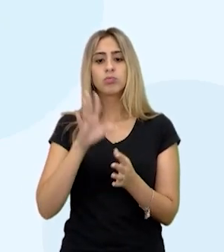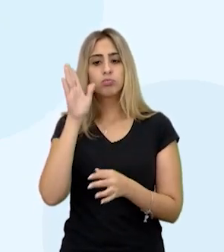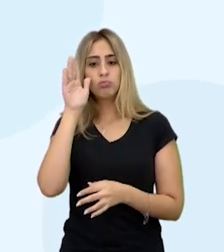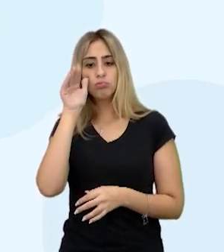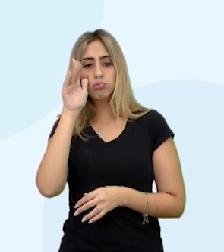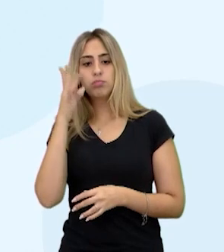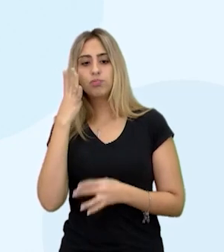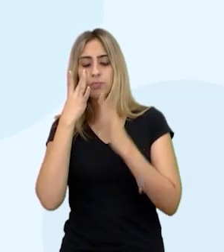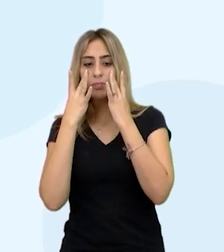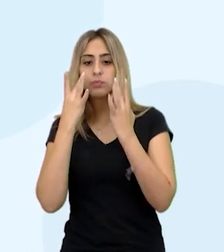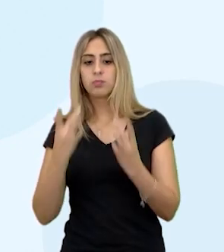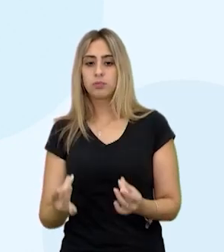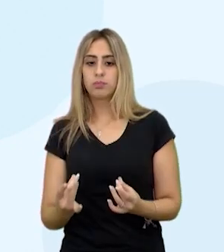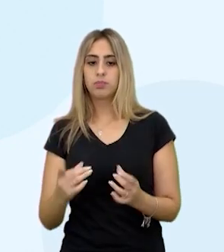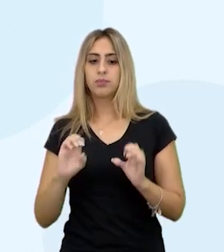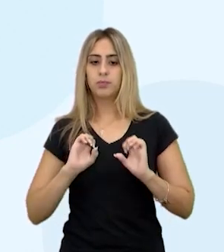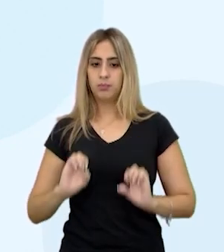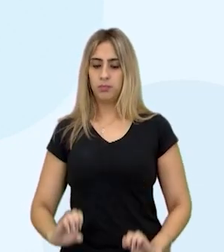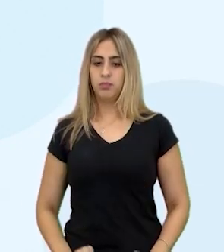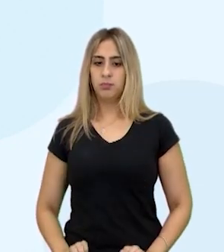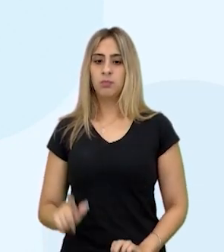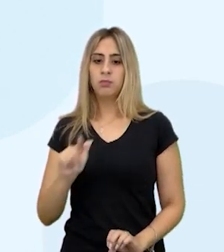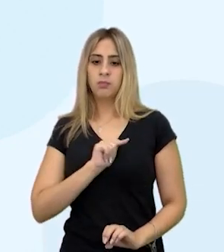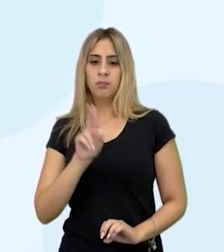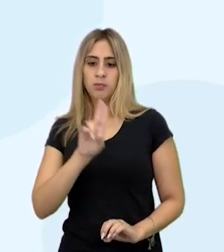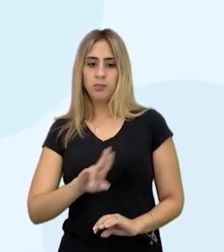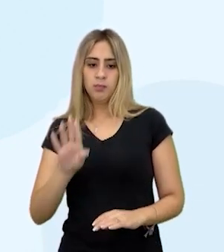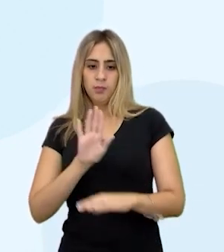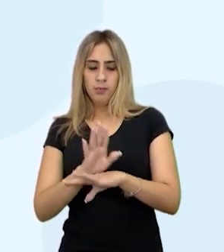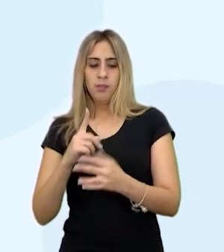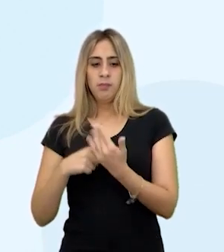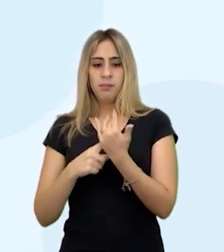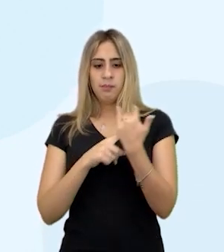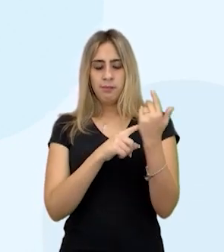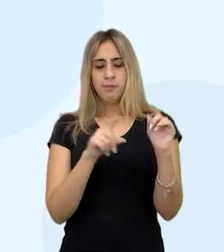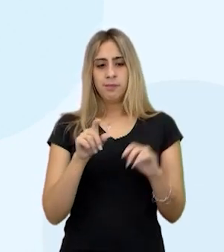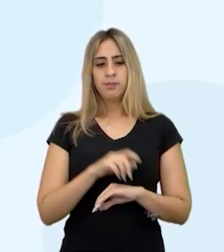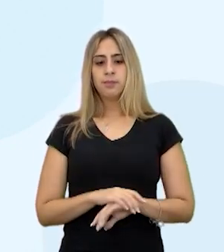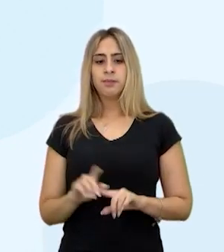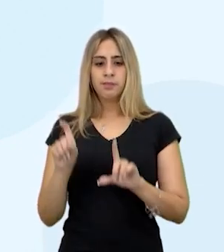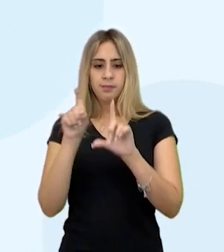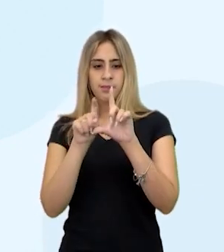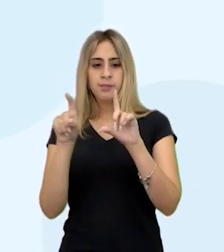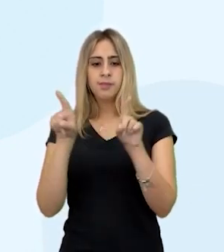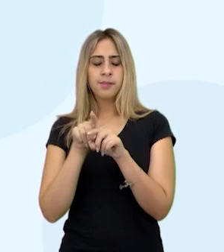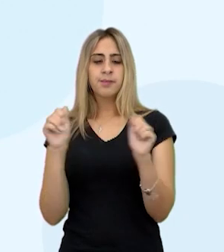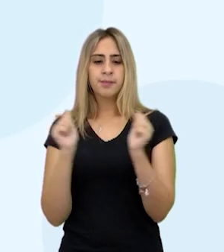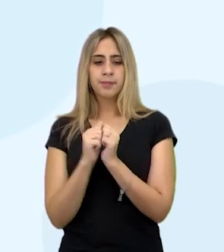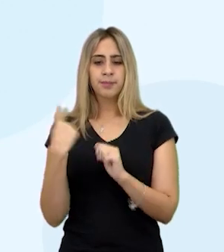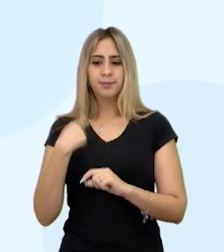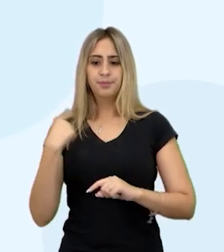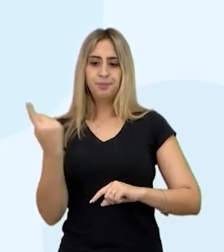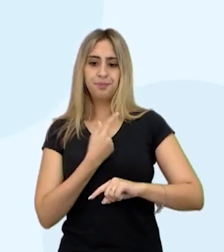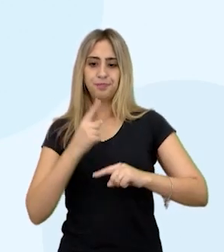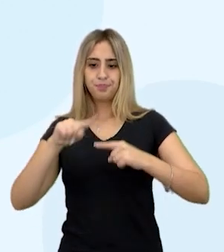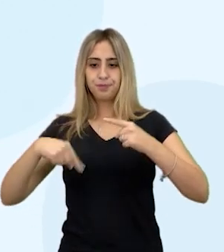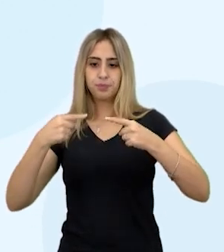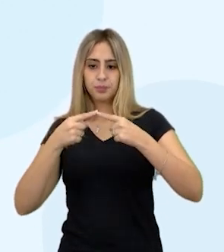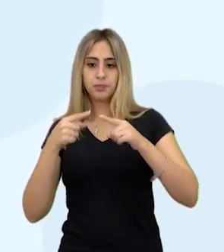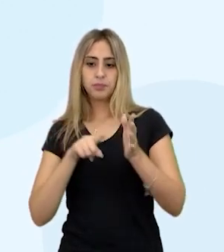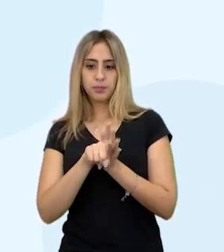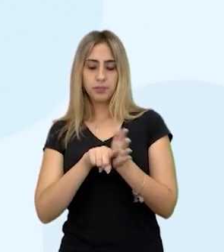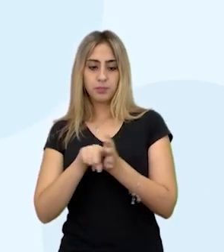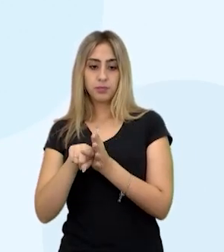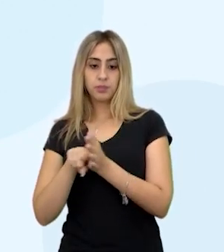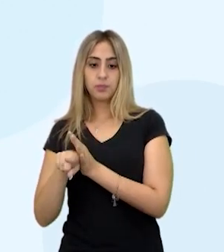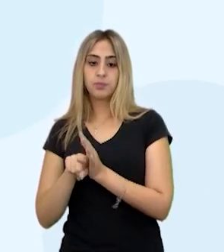atenção, criticidade e ética, inclusive utilizando o apoio de tecnologias digitais, que está alinhada com o nosso objetivo, pesquisar e